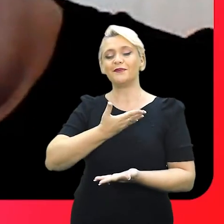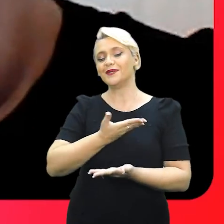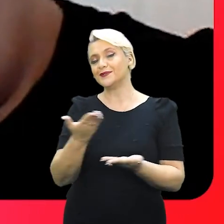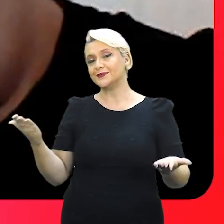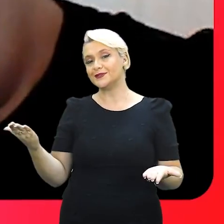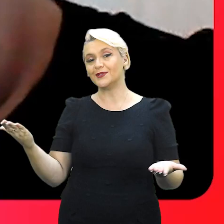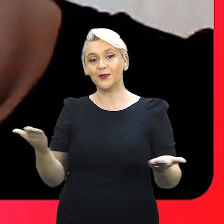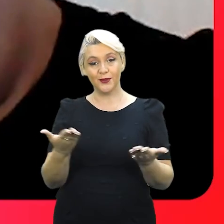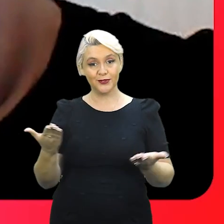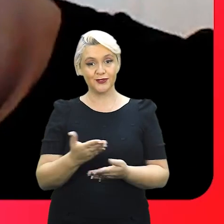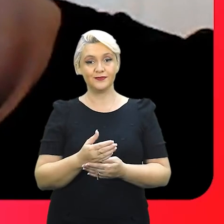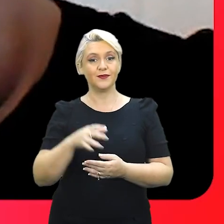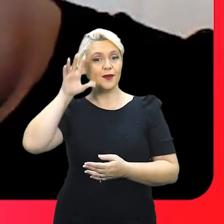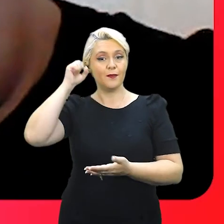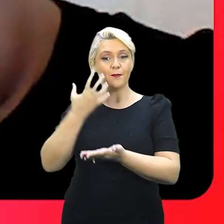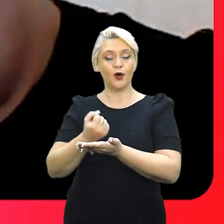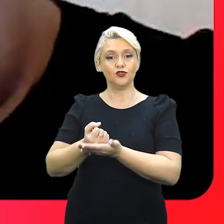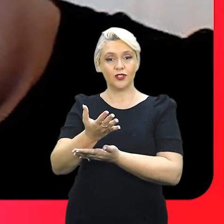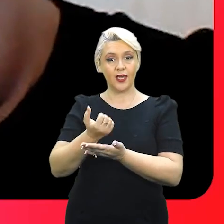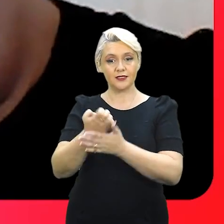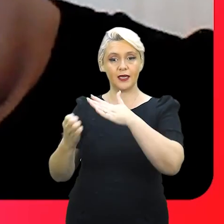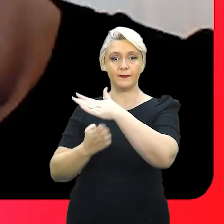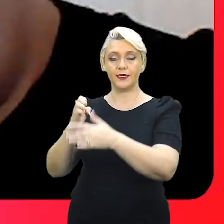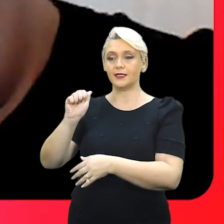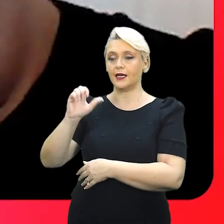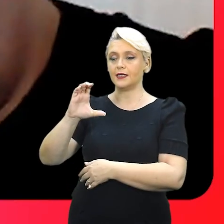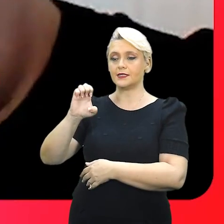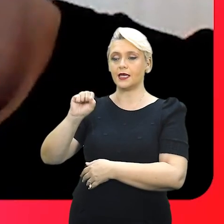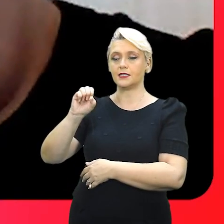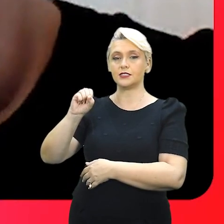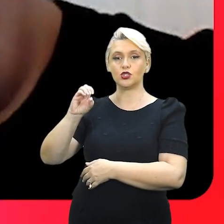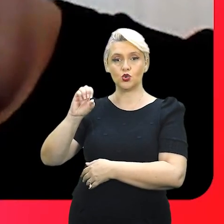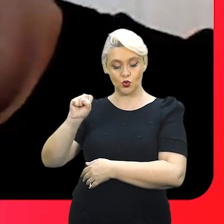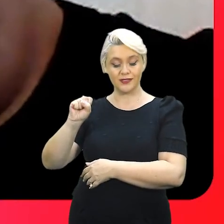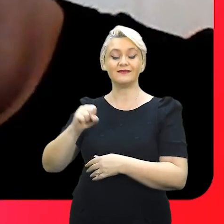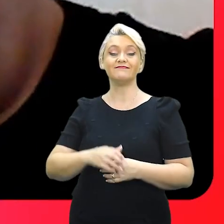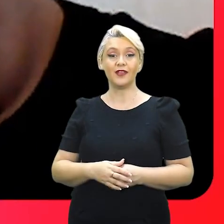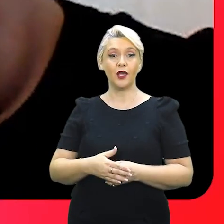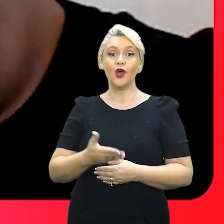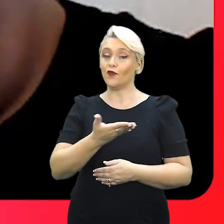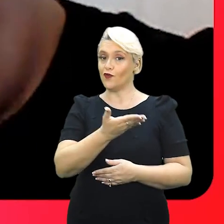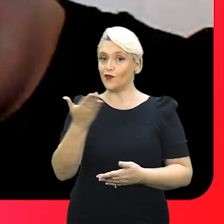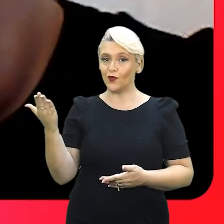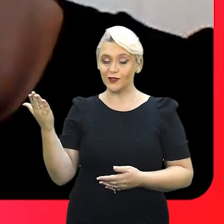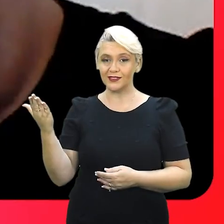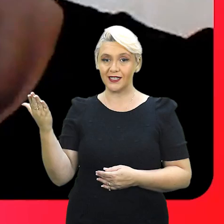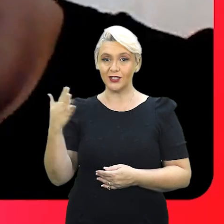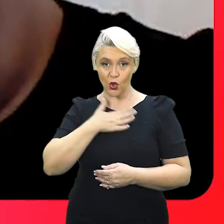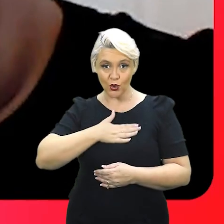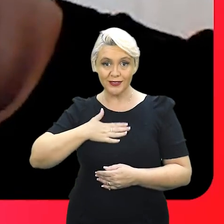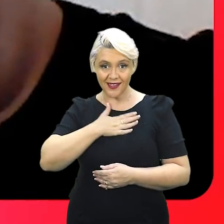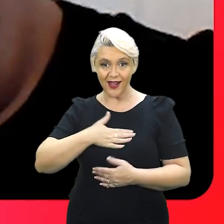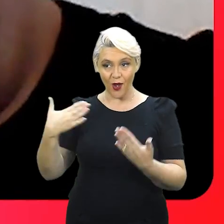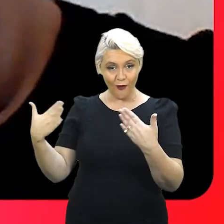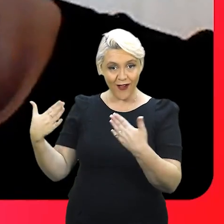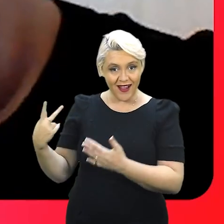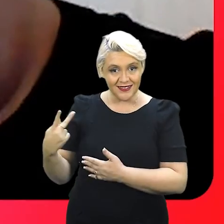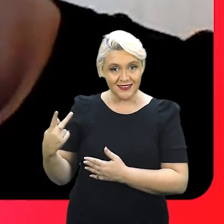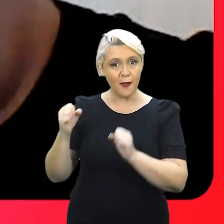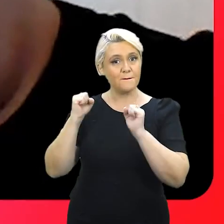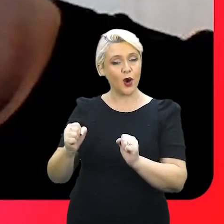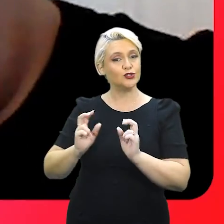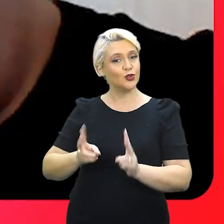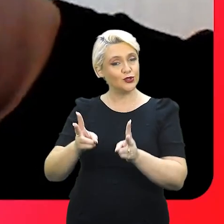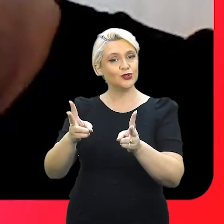amigos, este é o podcast, o Acesso Podcast. Você gostou da nossa